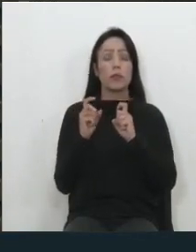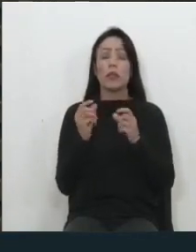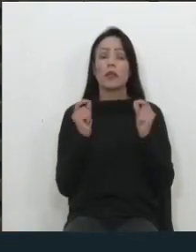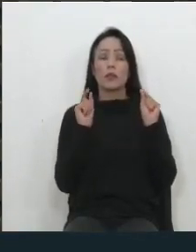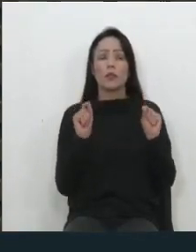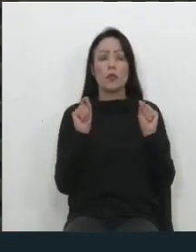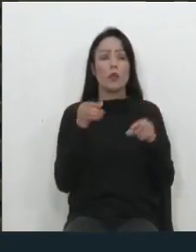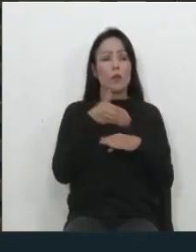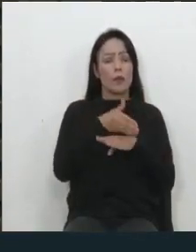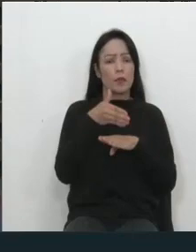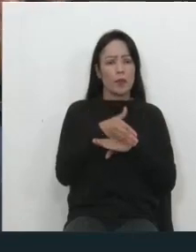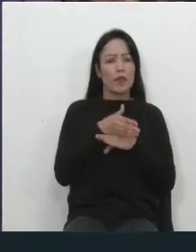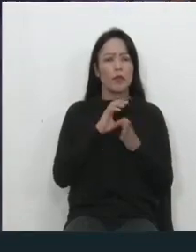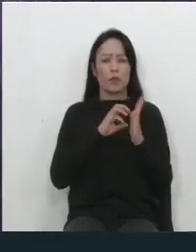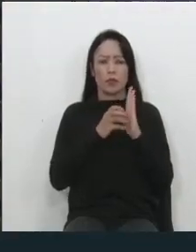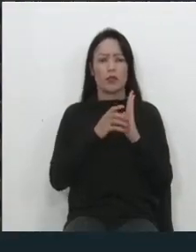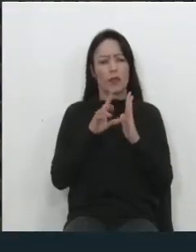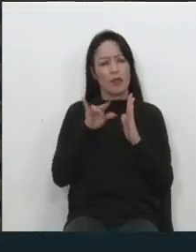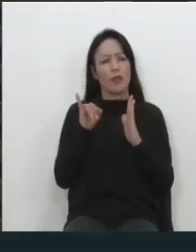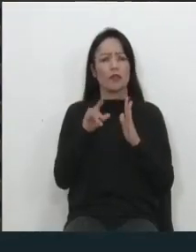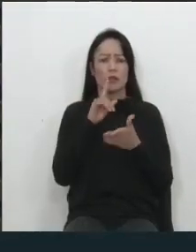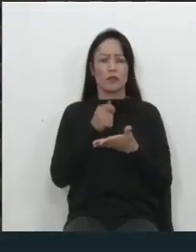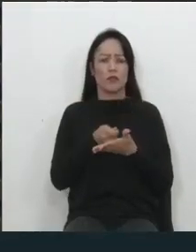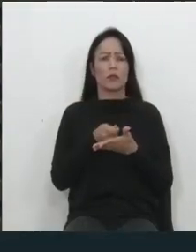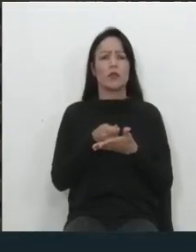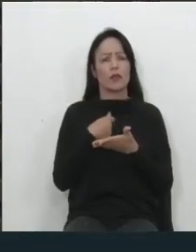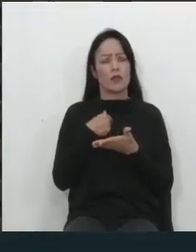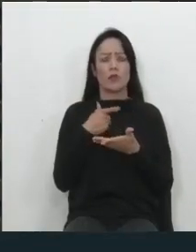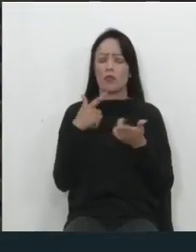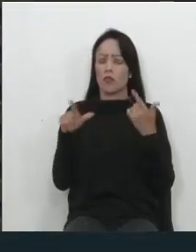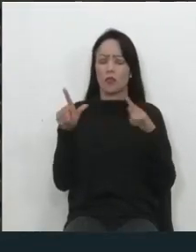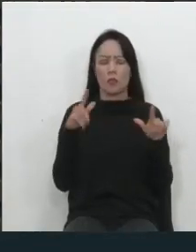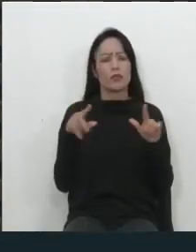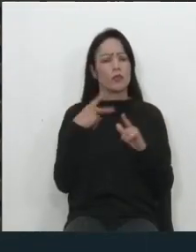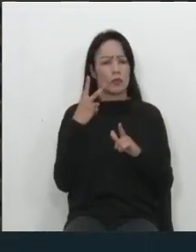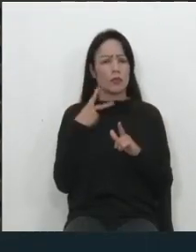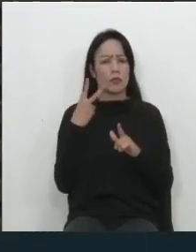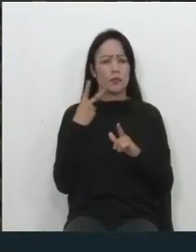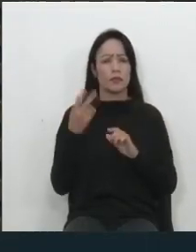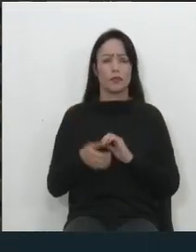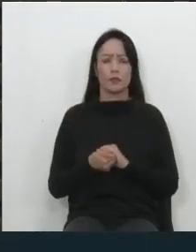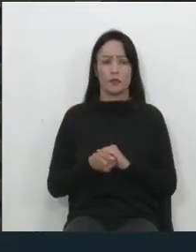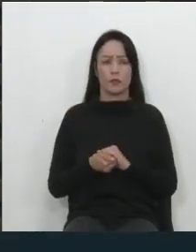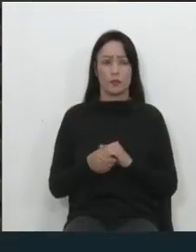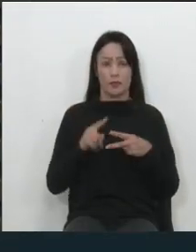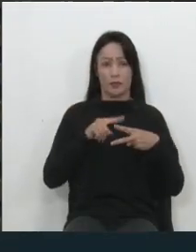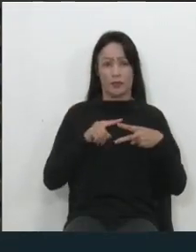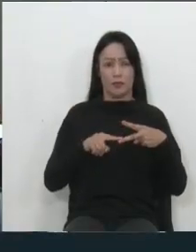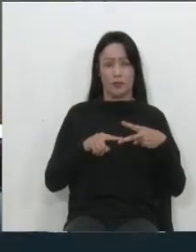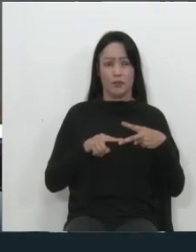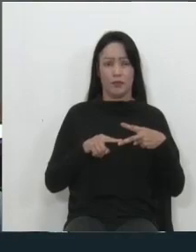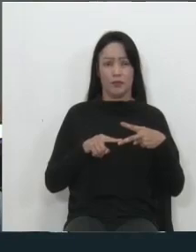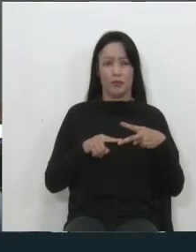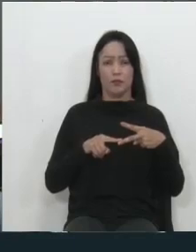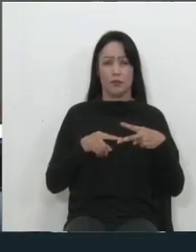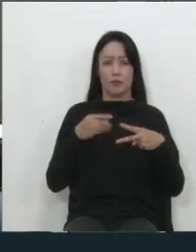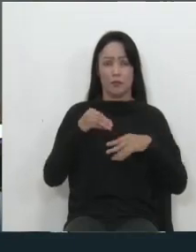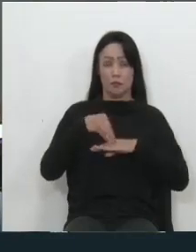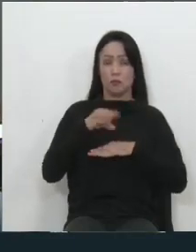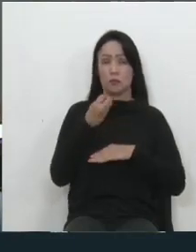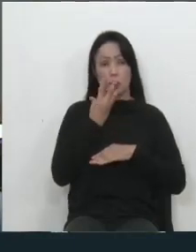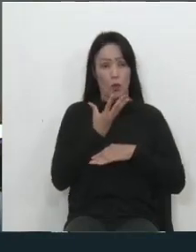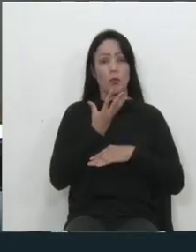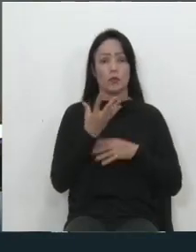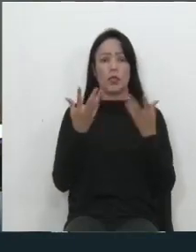União Brasil, o próprio PSOL, dentre outros vereadores das duas comissões, senhor presidente. Boa sugestão, vereador. Defiro o pedido